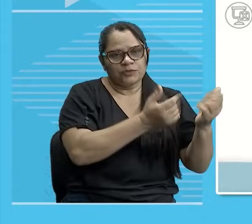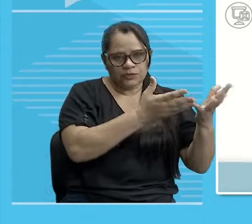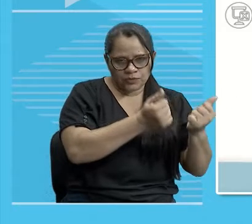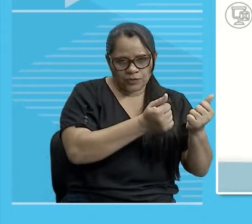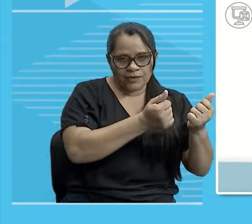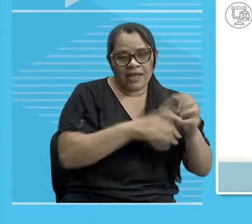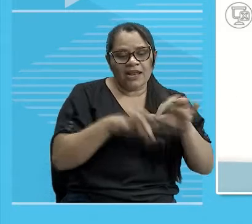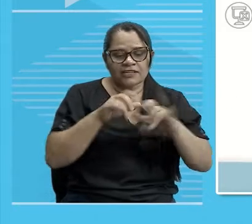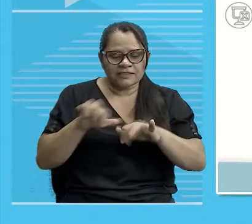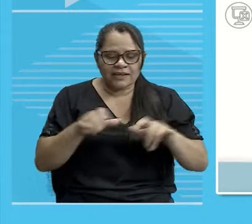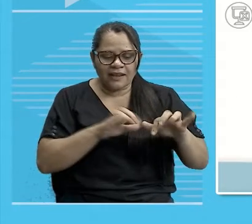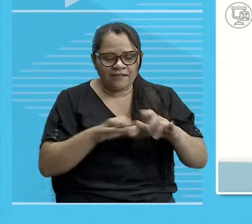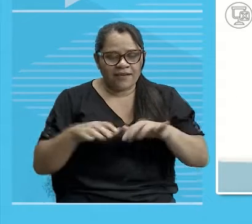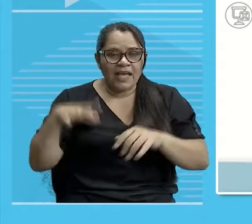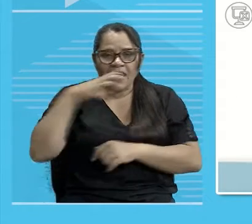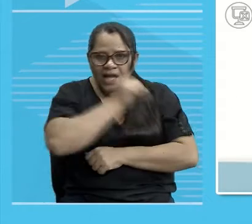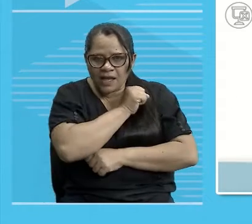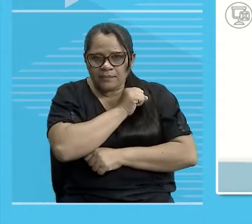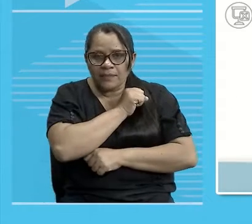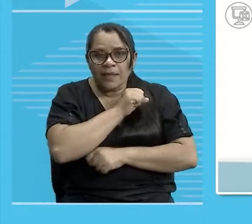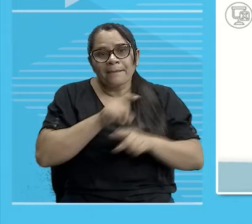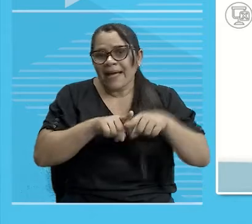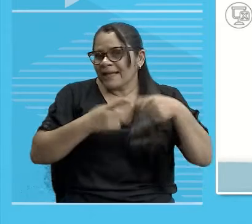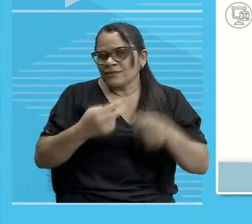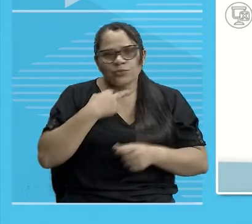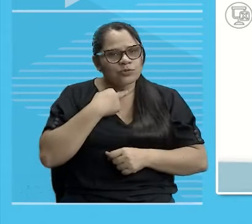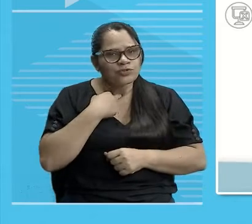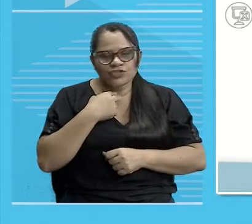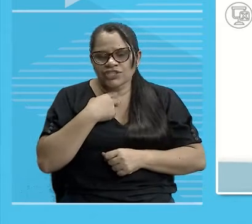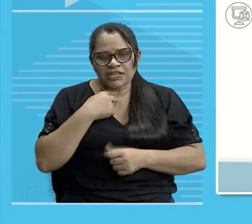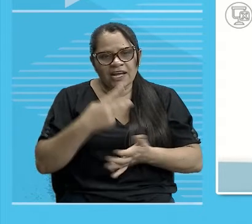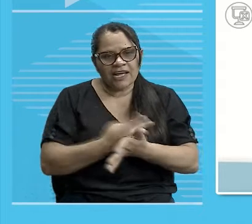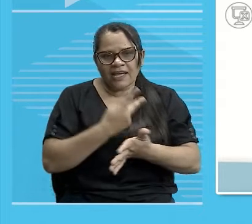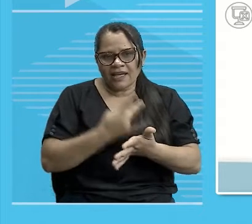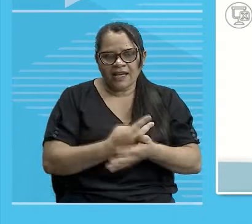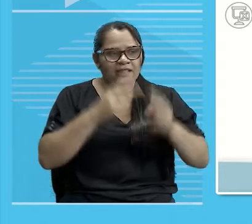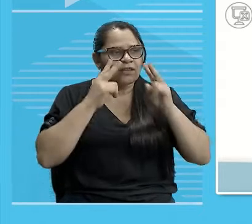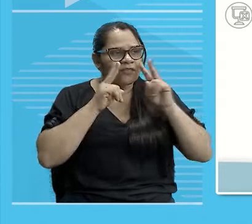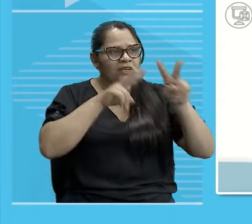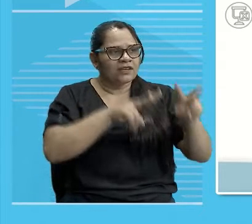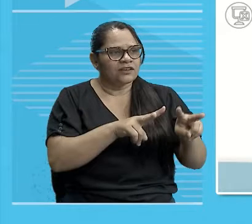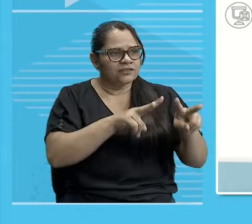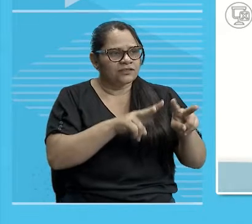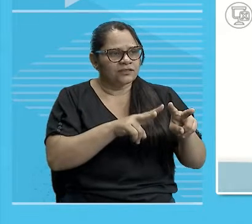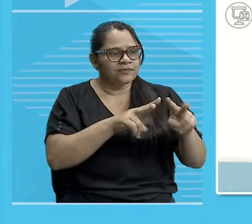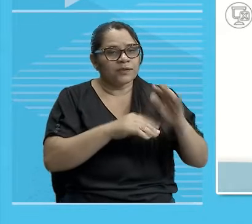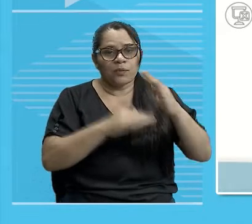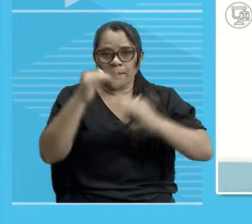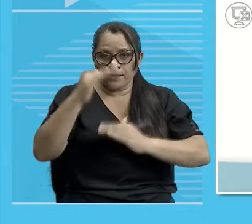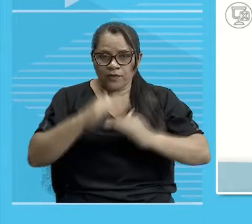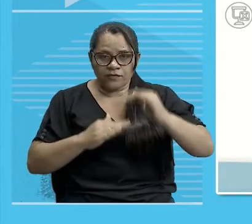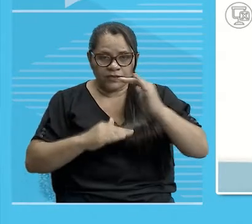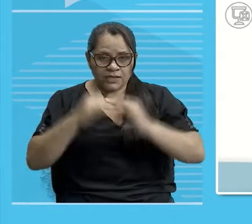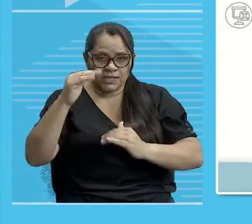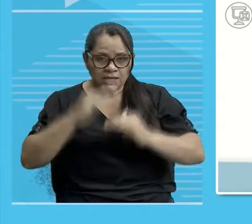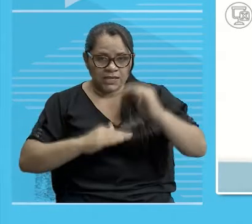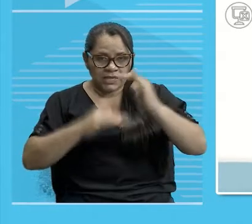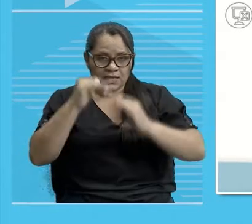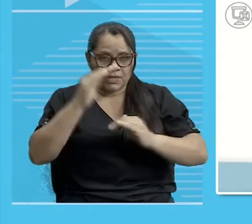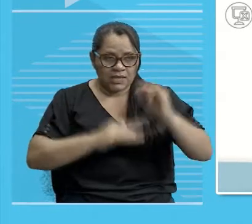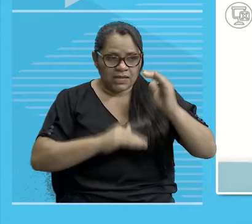e sem errar então querido aluno querido aluna Olha só uma profissão que estava em